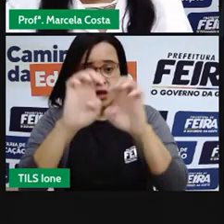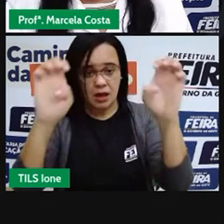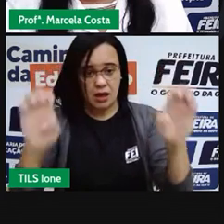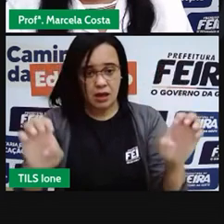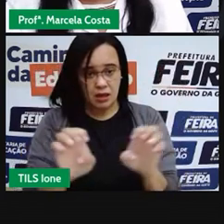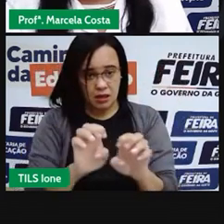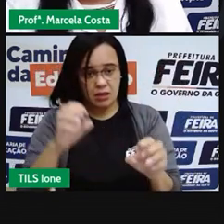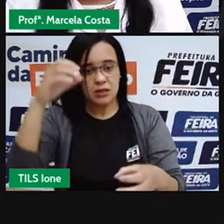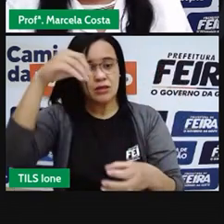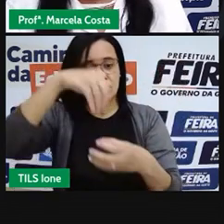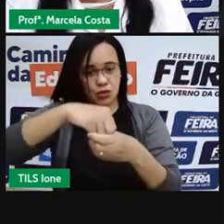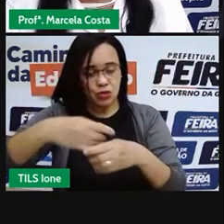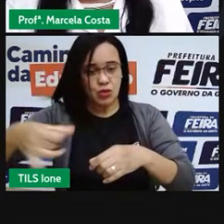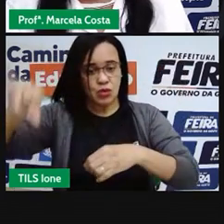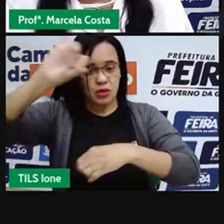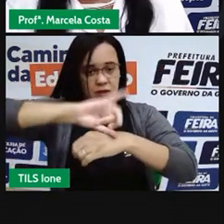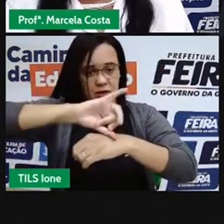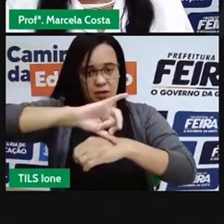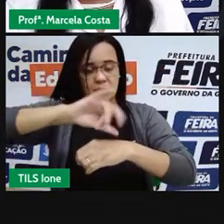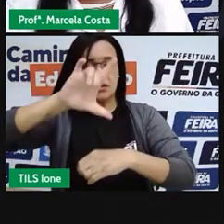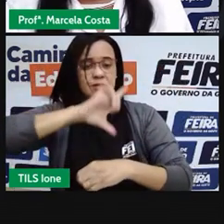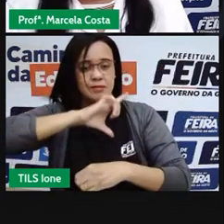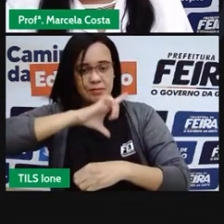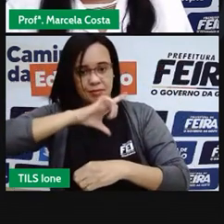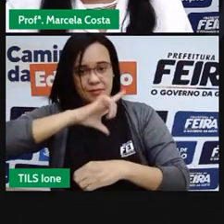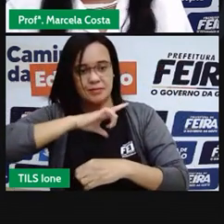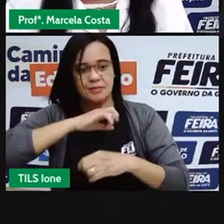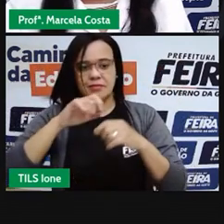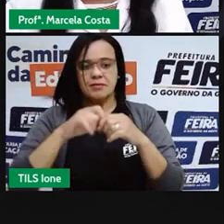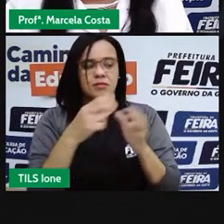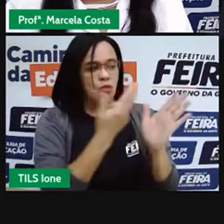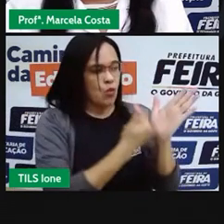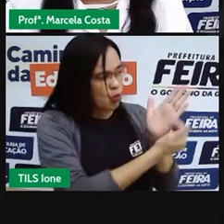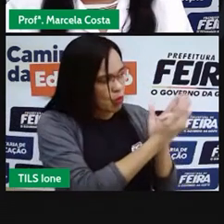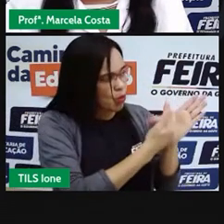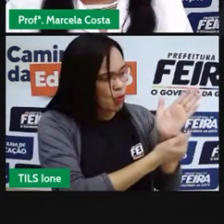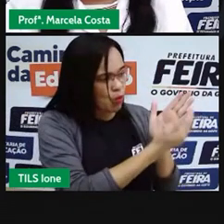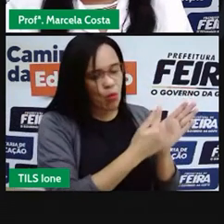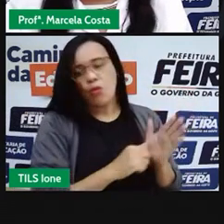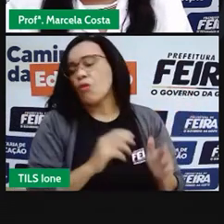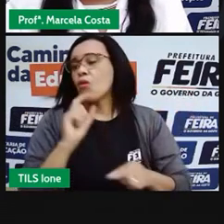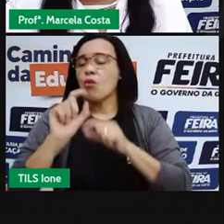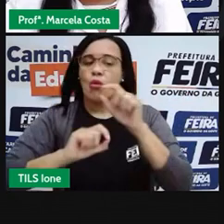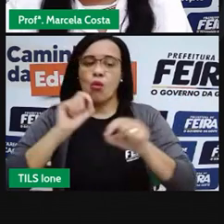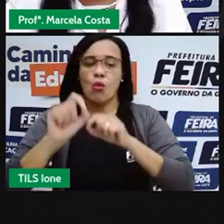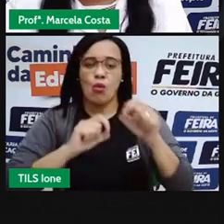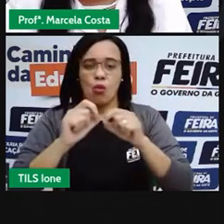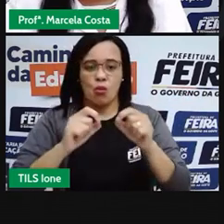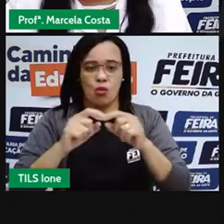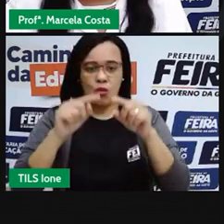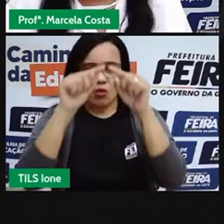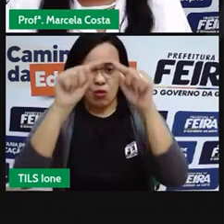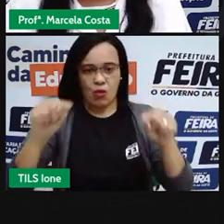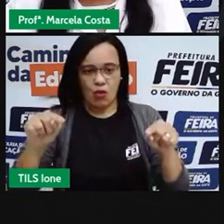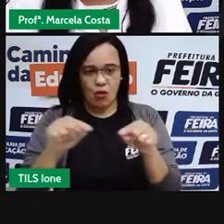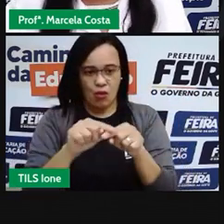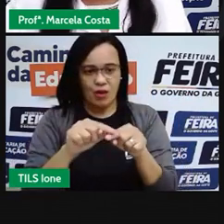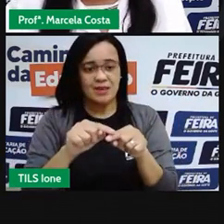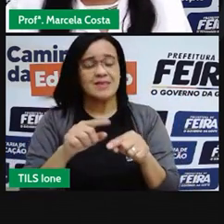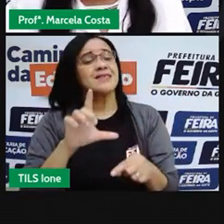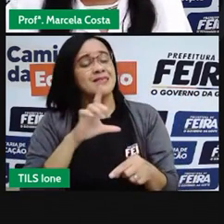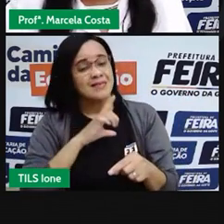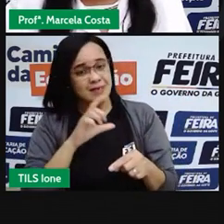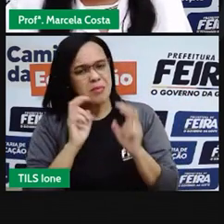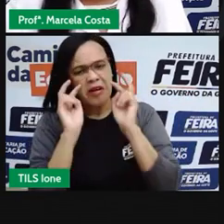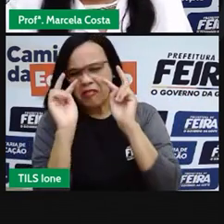estrutura superior aqui no desenho, no formato de um triângulo. Mas a